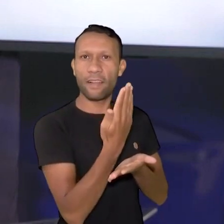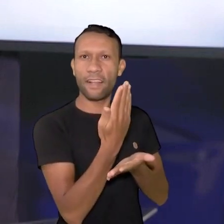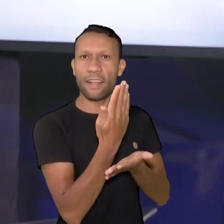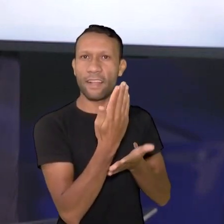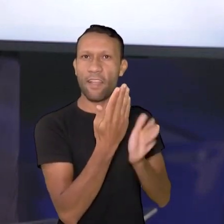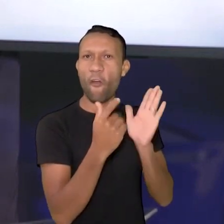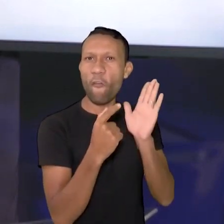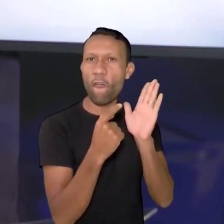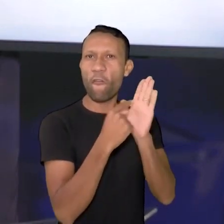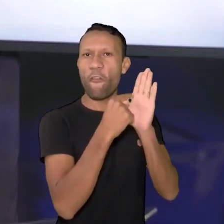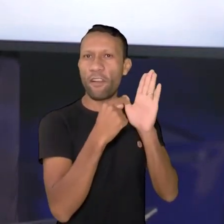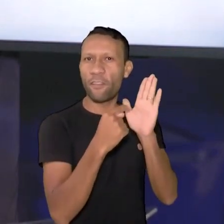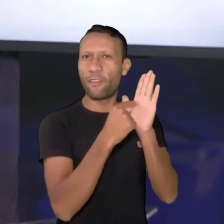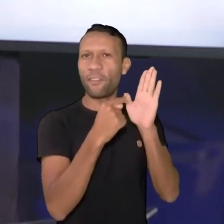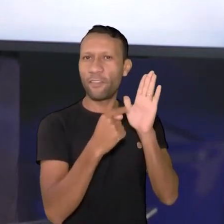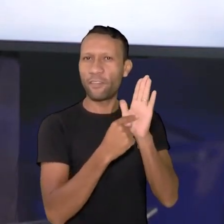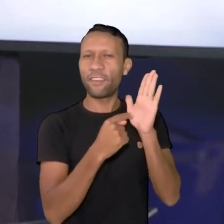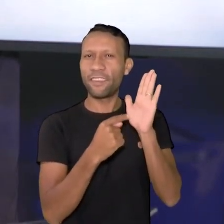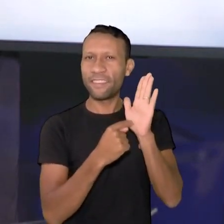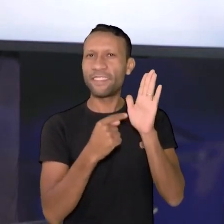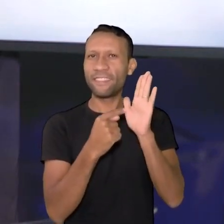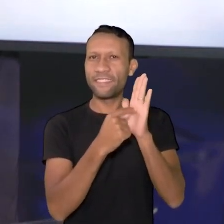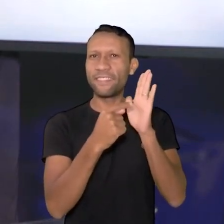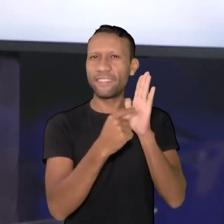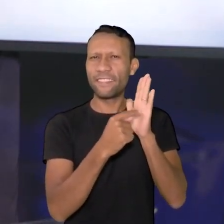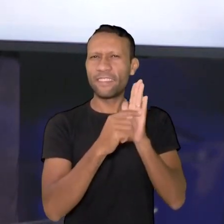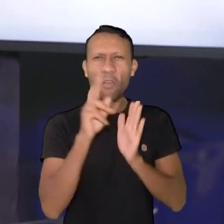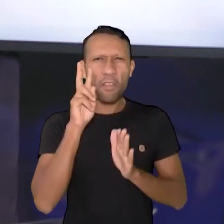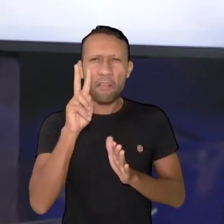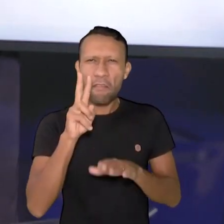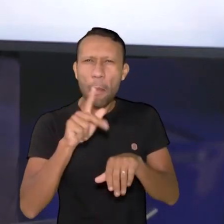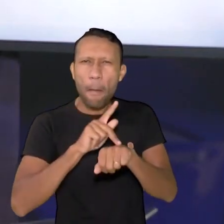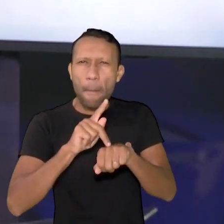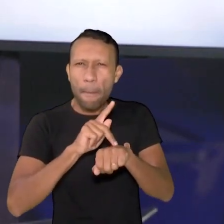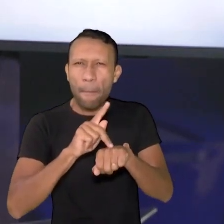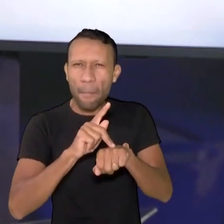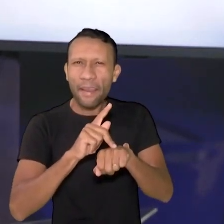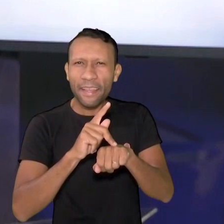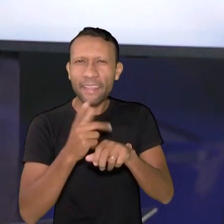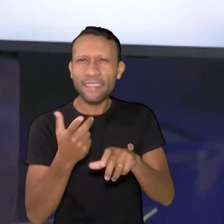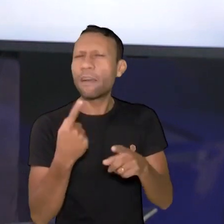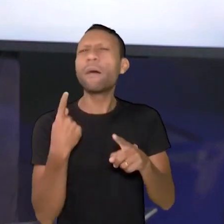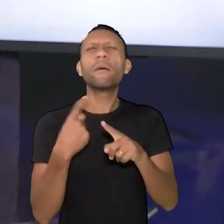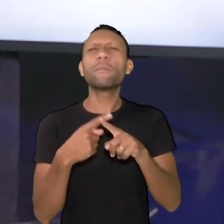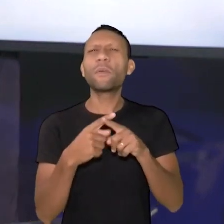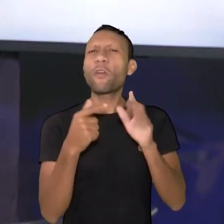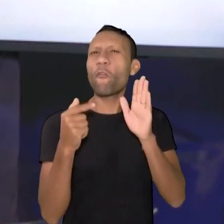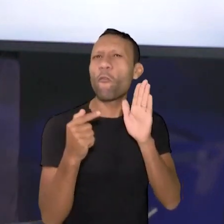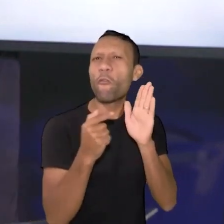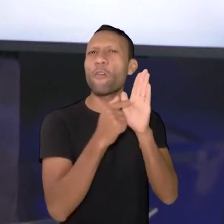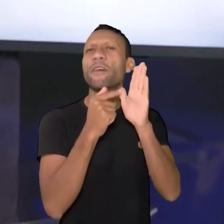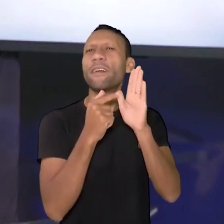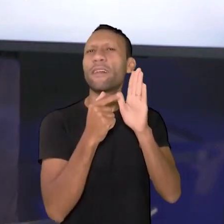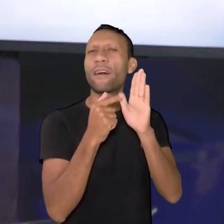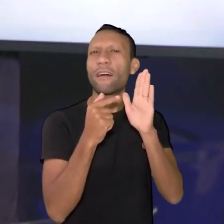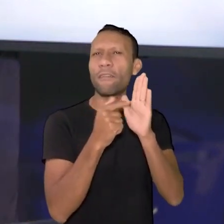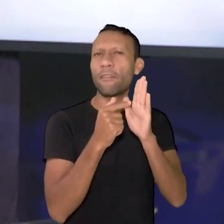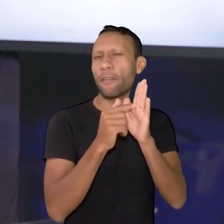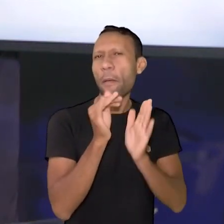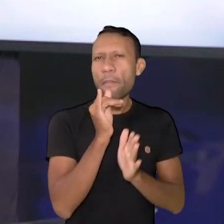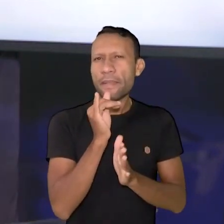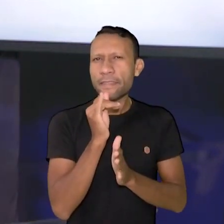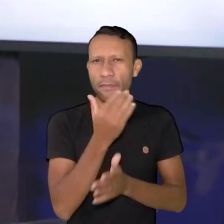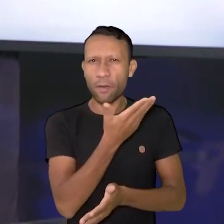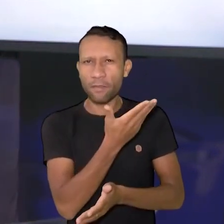furar aonde está com a marquinha preta grandona. Por quê? Na hora que eu furar elas, deixa eu furar aqui para vocês,